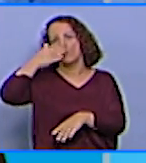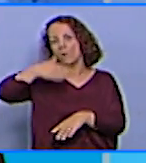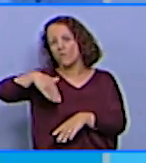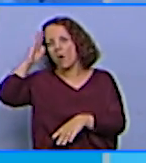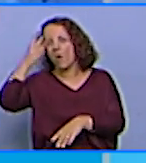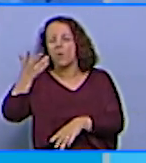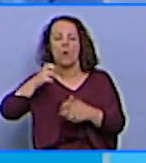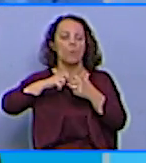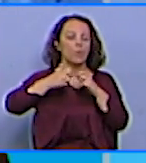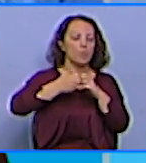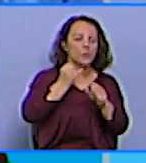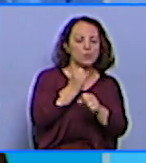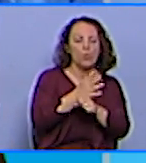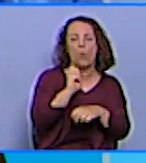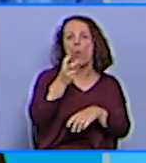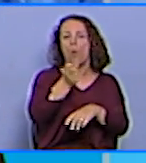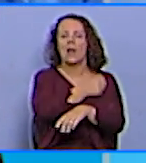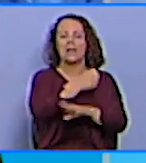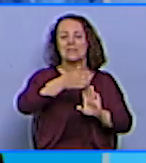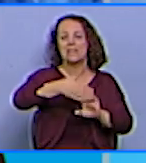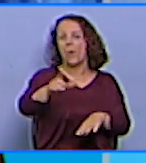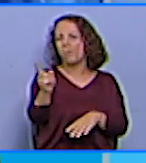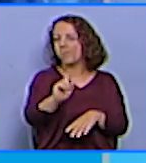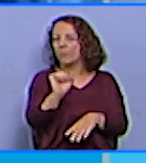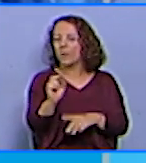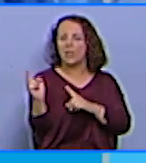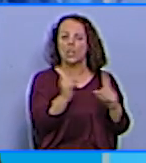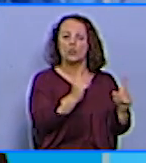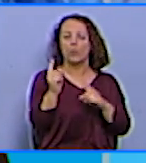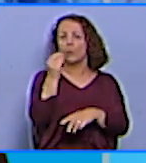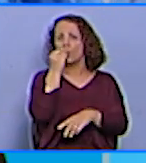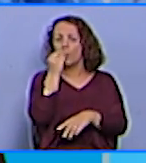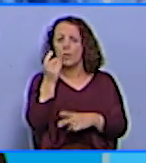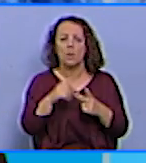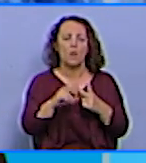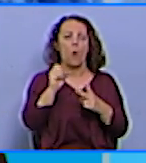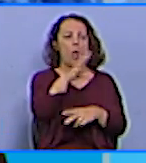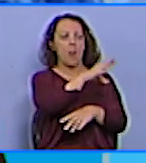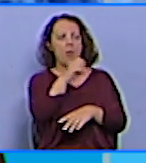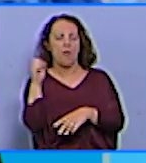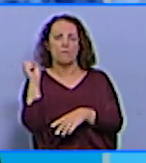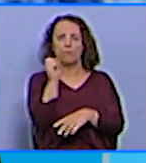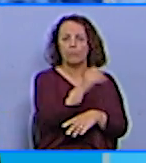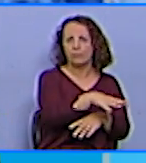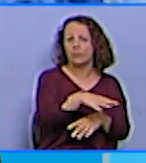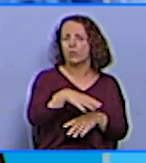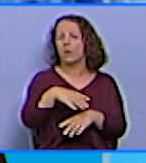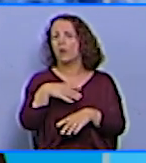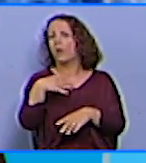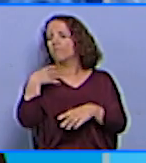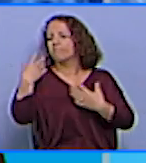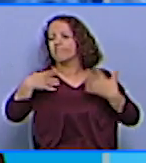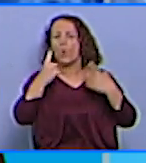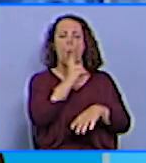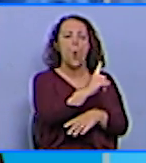outros problemas ou que não podem sair de casa, quer no transporte da comida, levar a comida, ou levar os bens essenciais, ou fazer outros